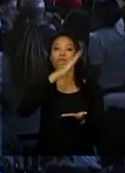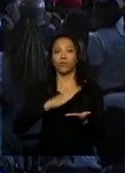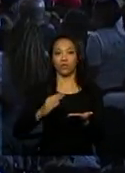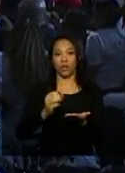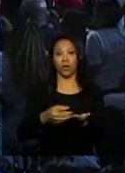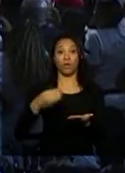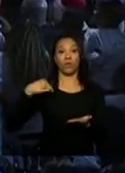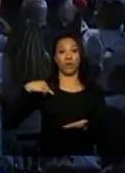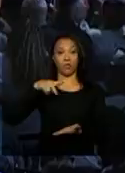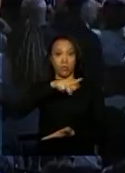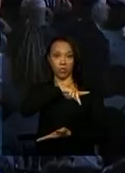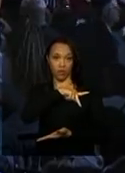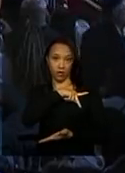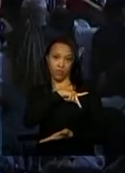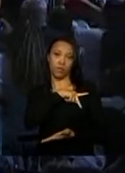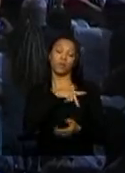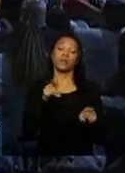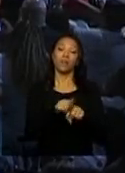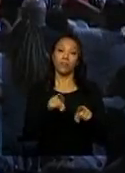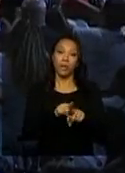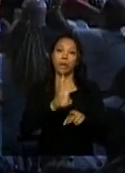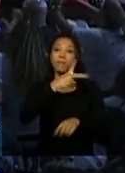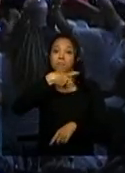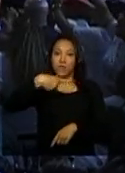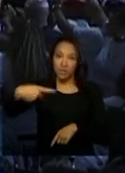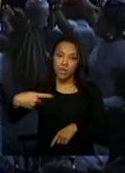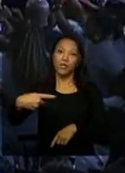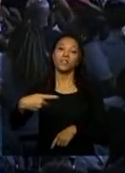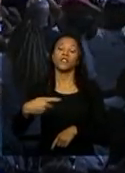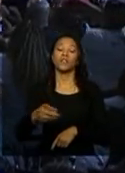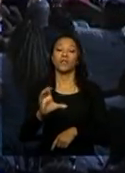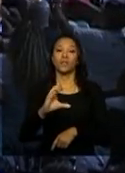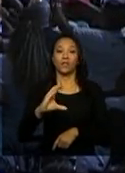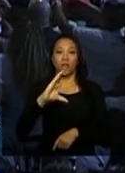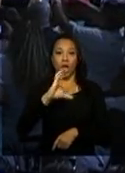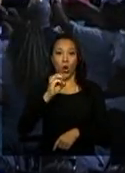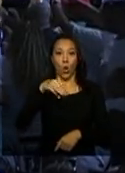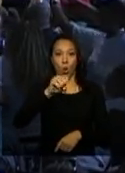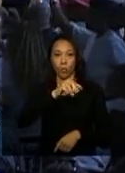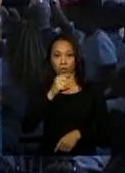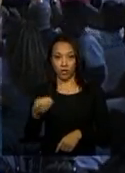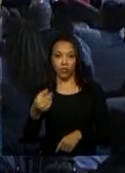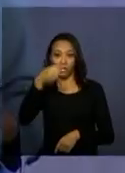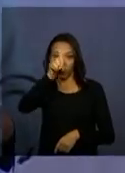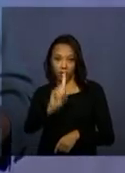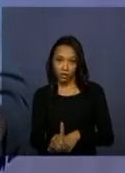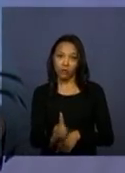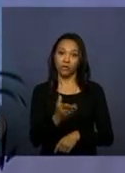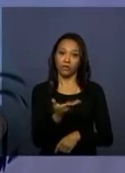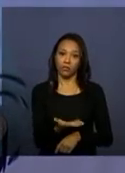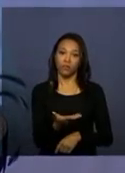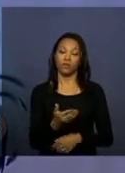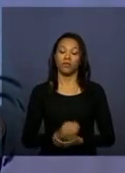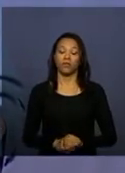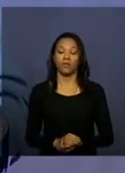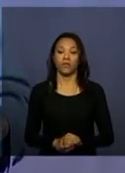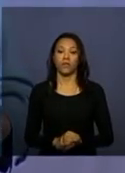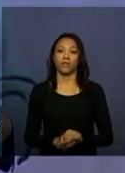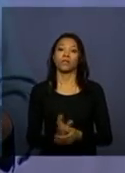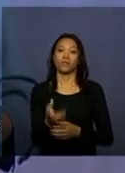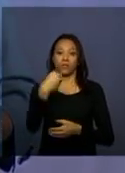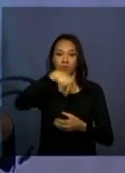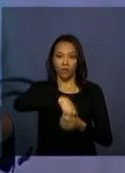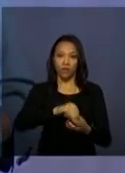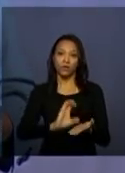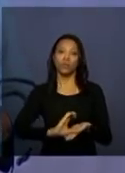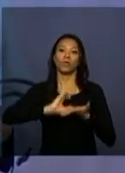Ministério Público e presidente da Comissão de Direitos Fundamentais do Conselho